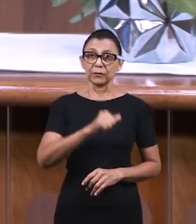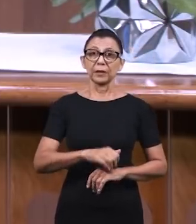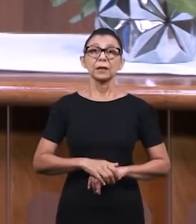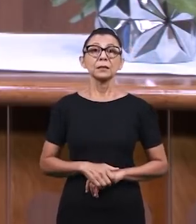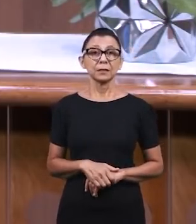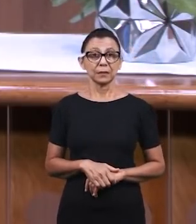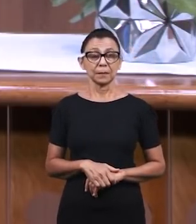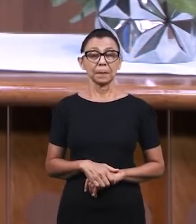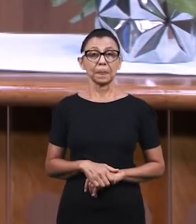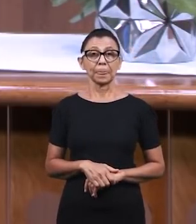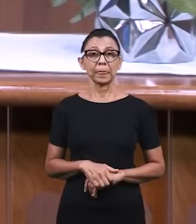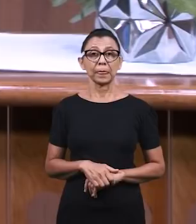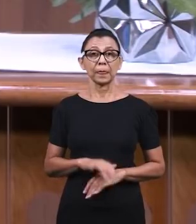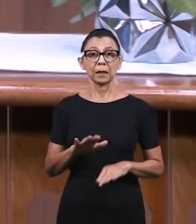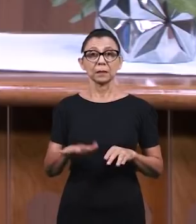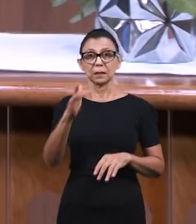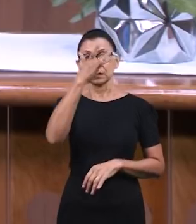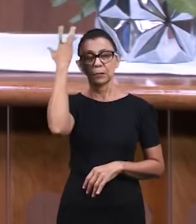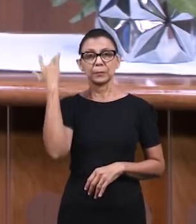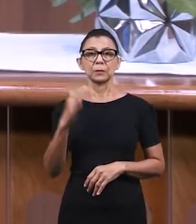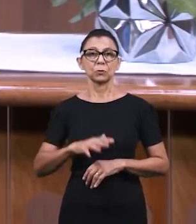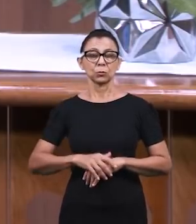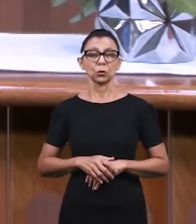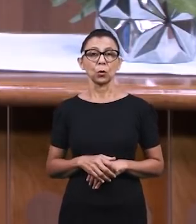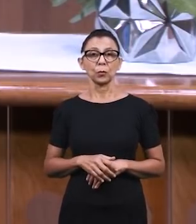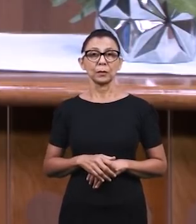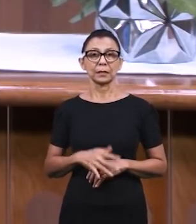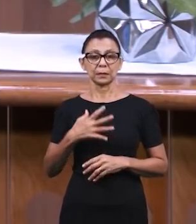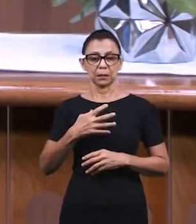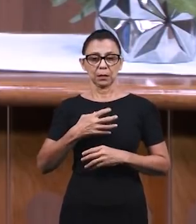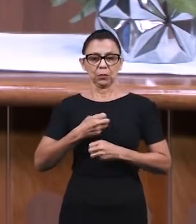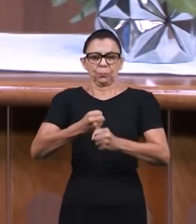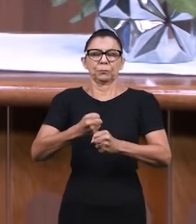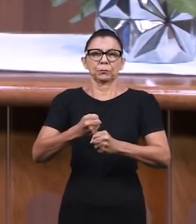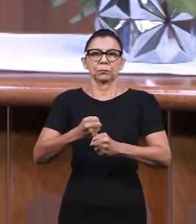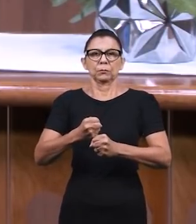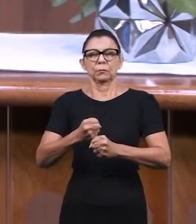dramática, como suicídio. Os países